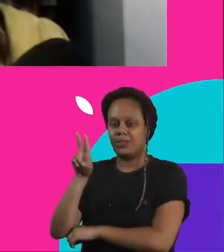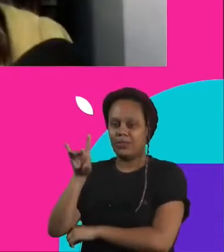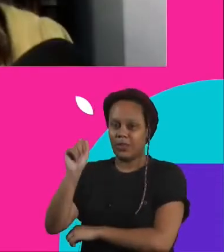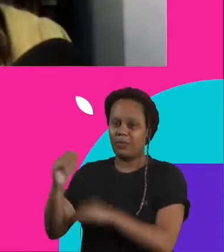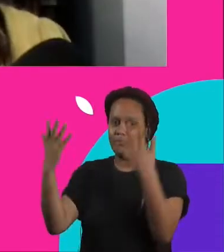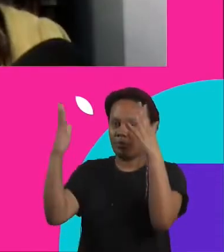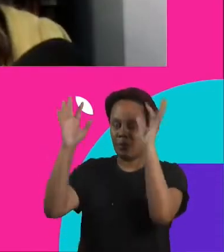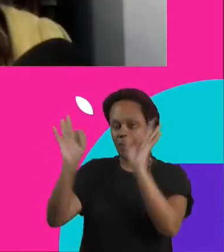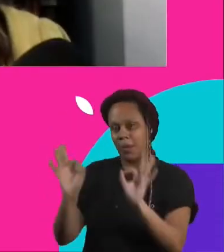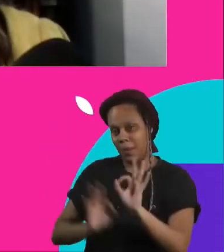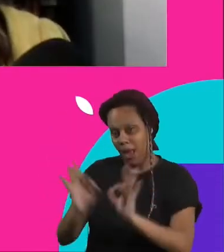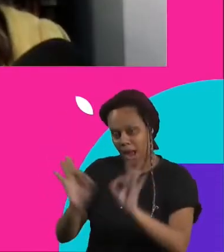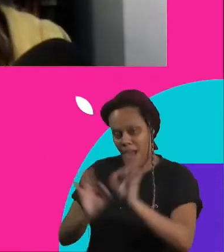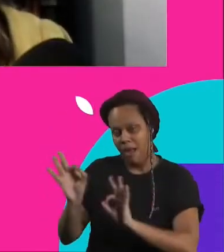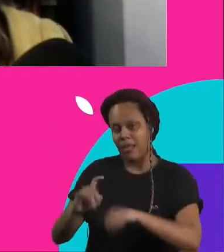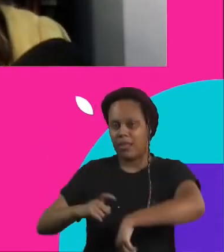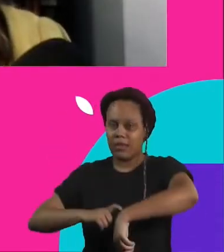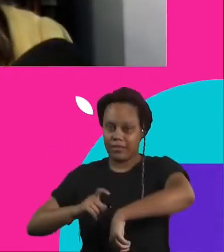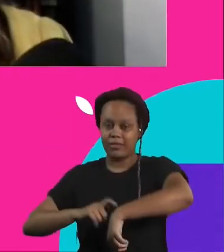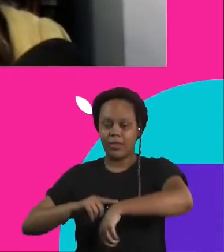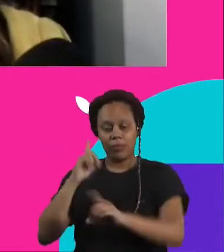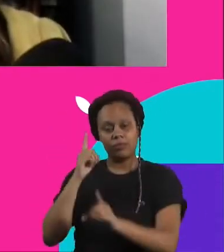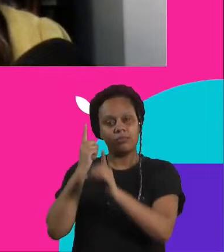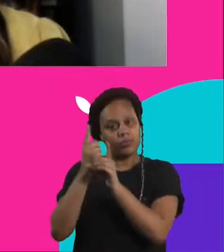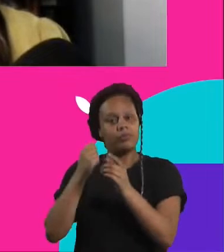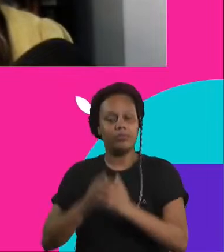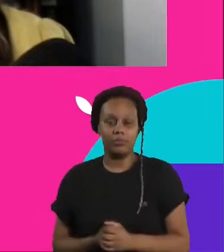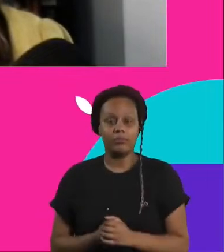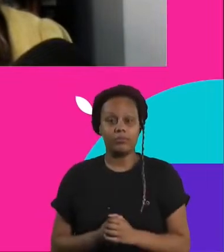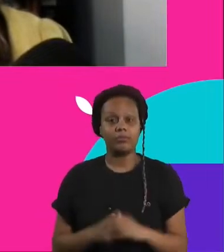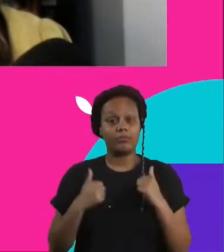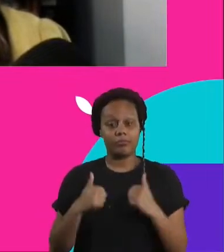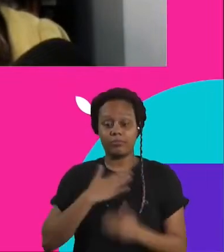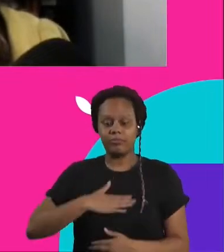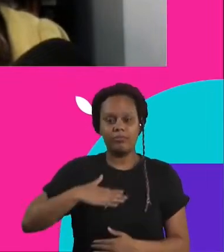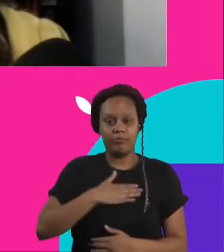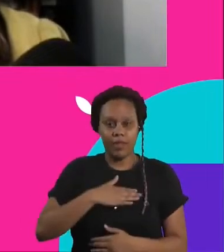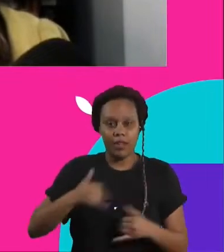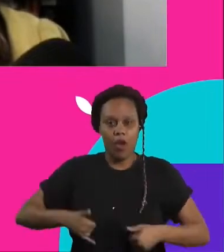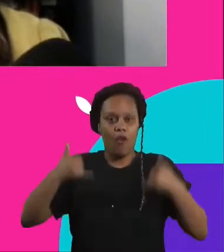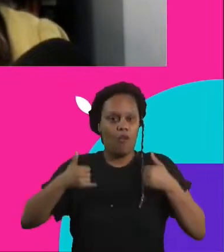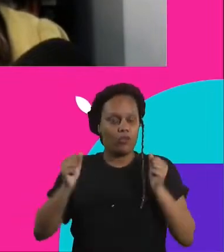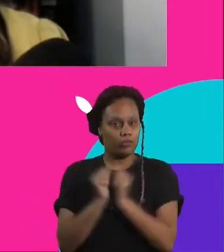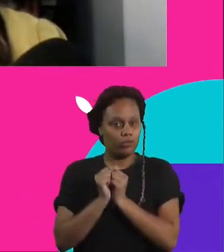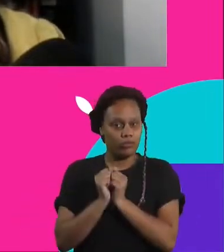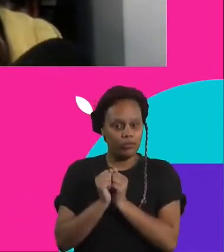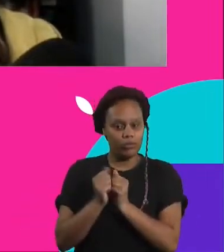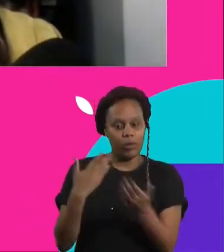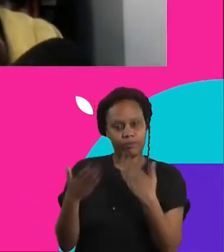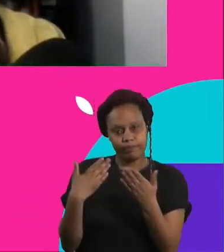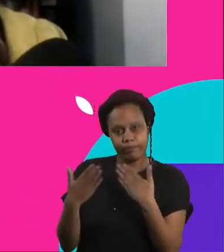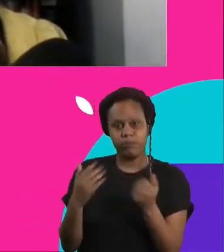pela organização desse momento de encontro. E é isso, é uma honra bater esse papo com a maravilhosíssima